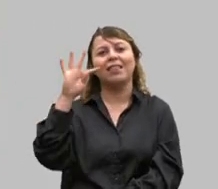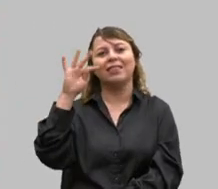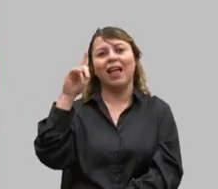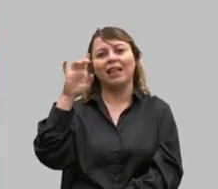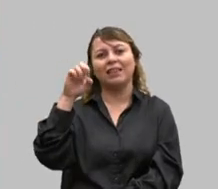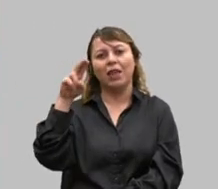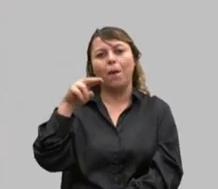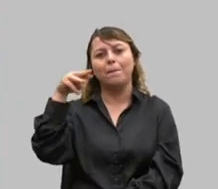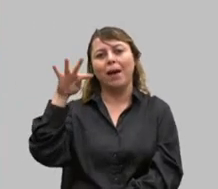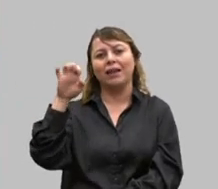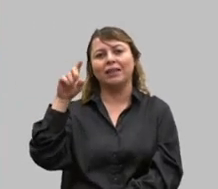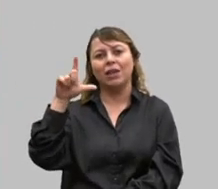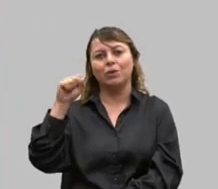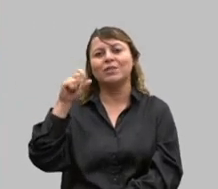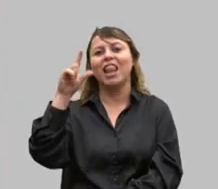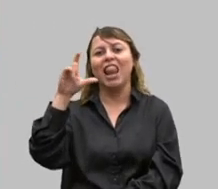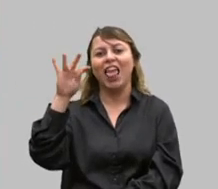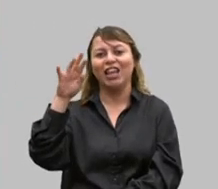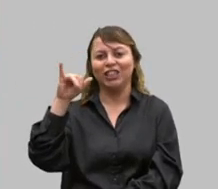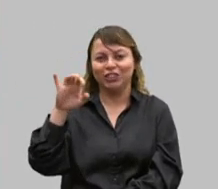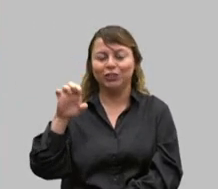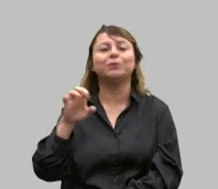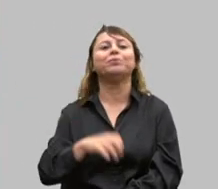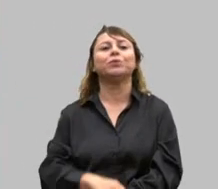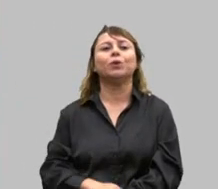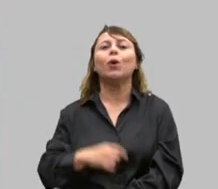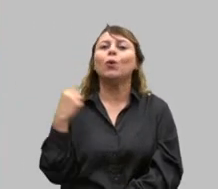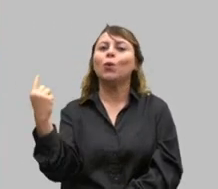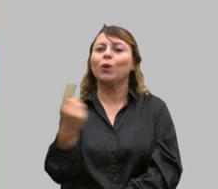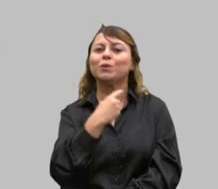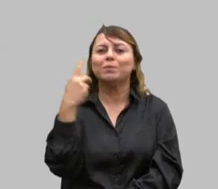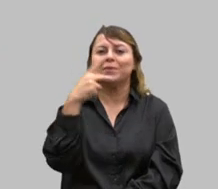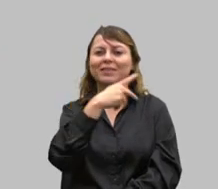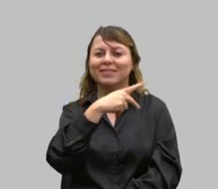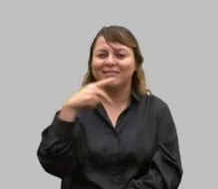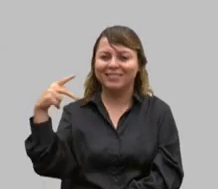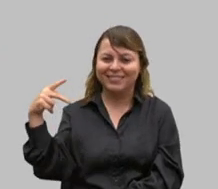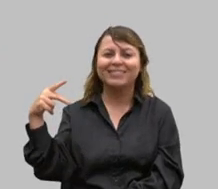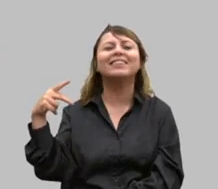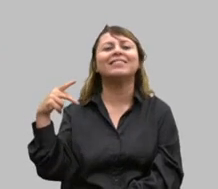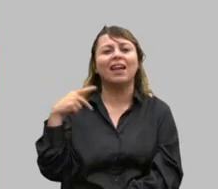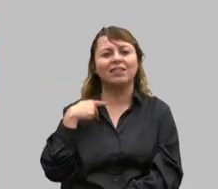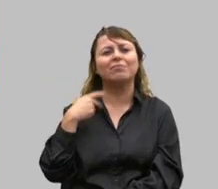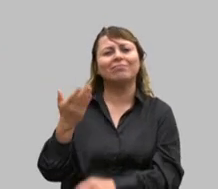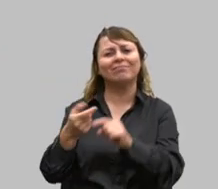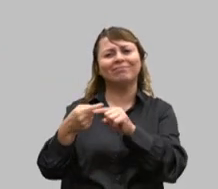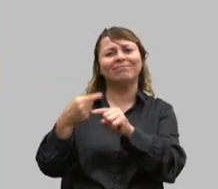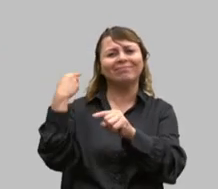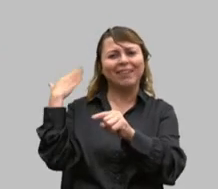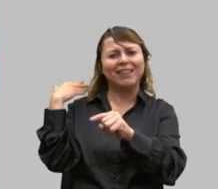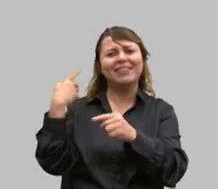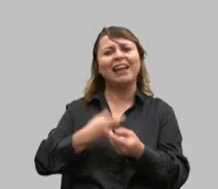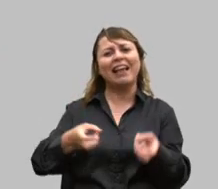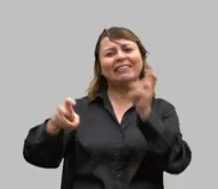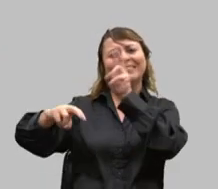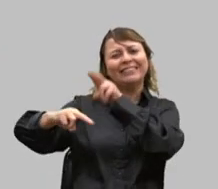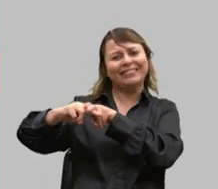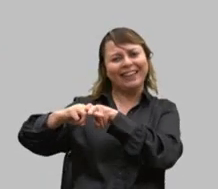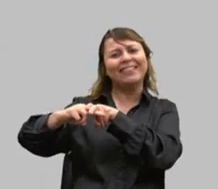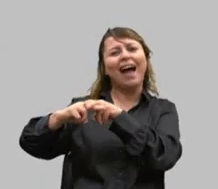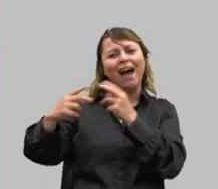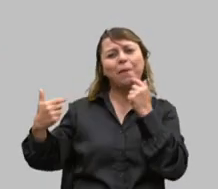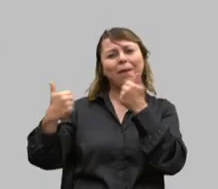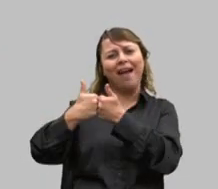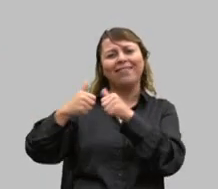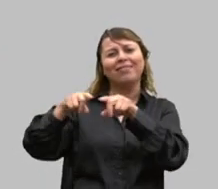Leite o nosso Presidente Tadeu se fosse a pouco tempo atrás ele estaria sentado aí entre vocês um